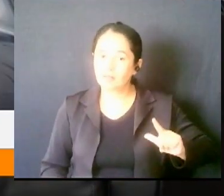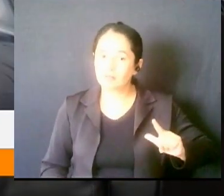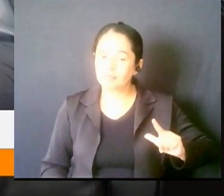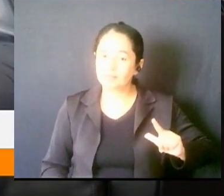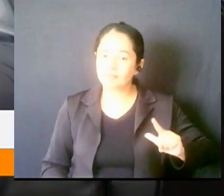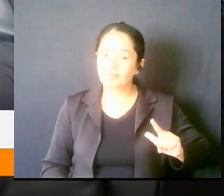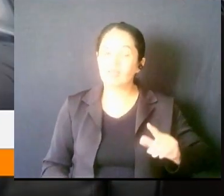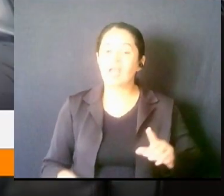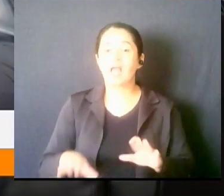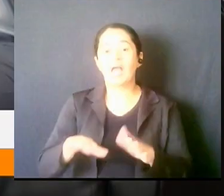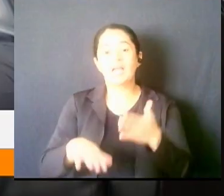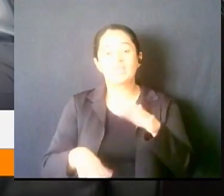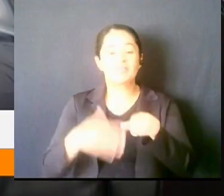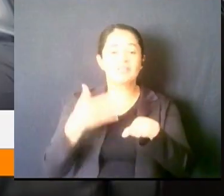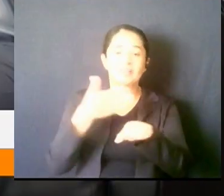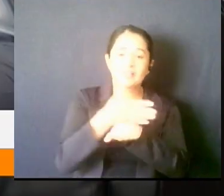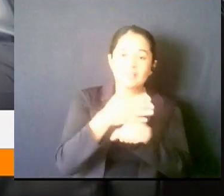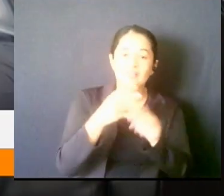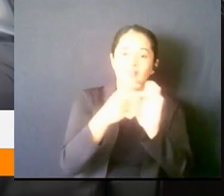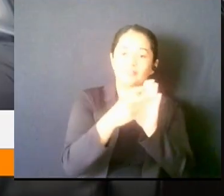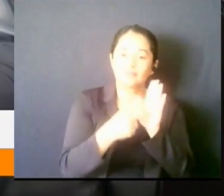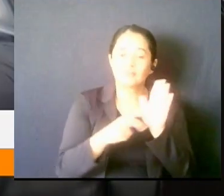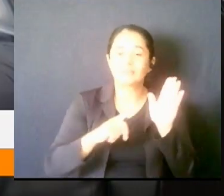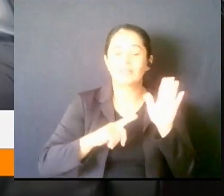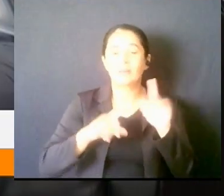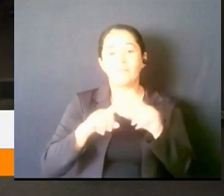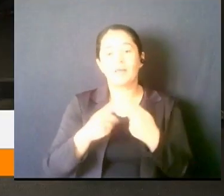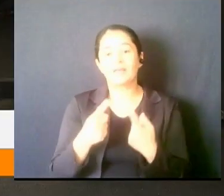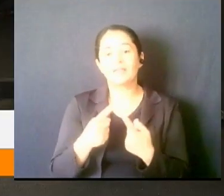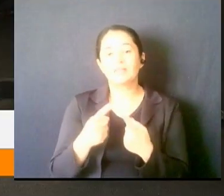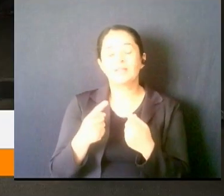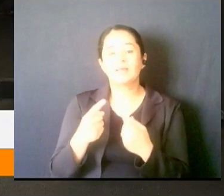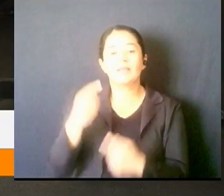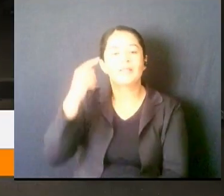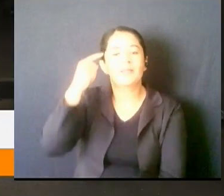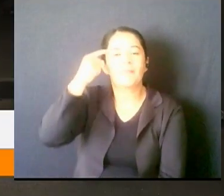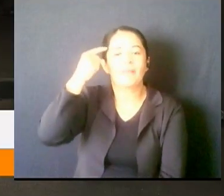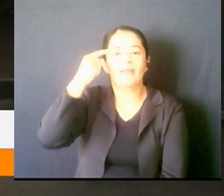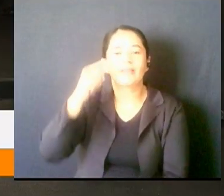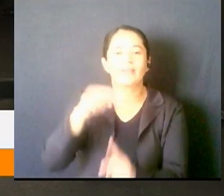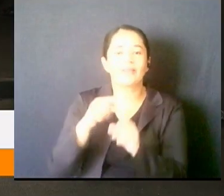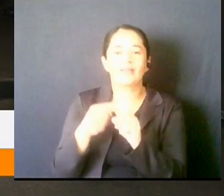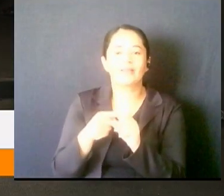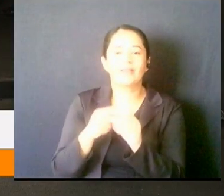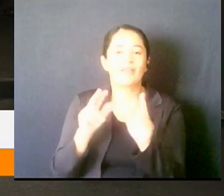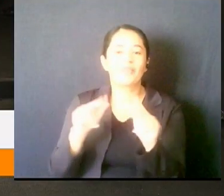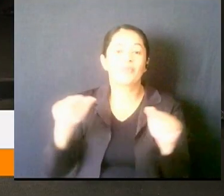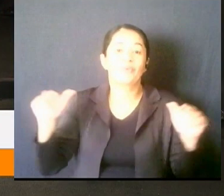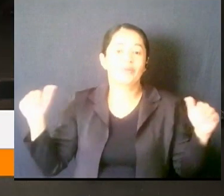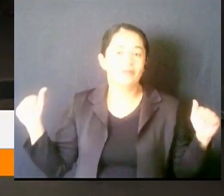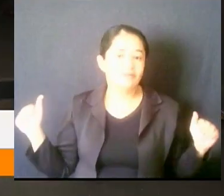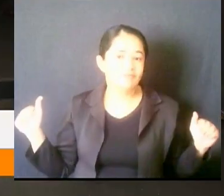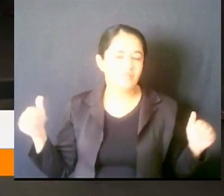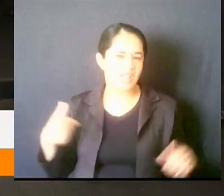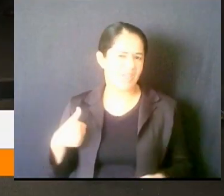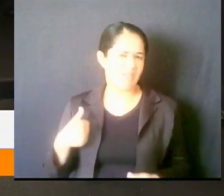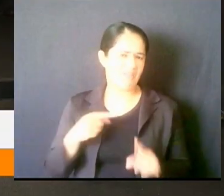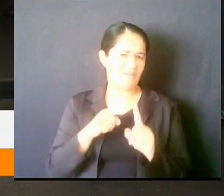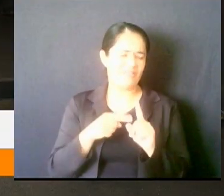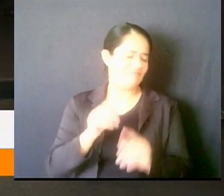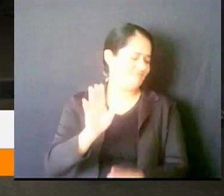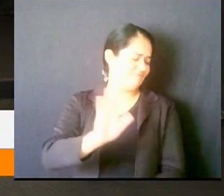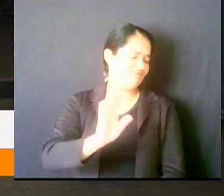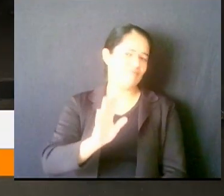mas eles têm essa ilusão mágica que não vai acontecer. A primeira vez não vou engravidar, essa vez não vou